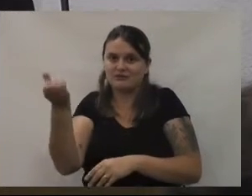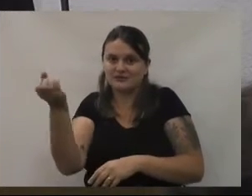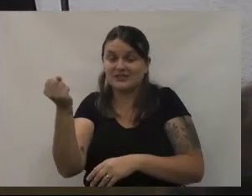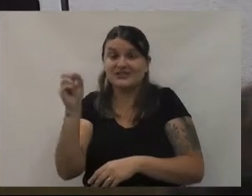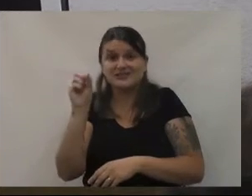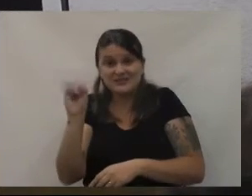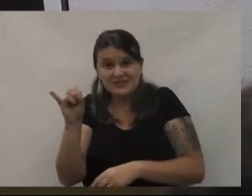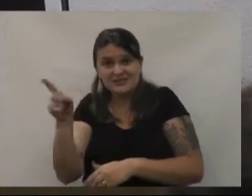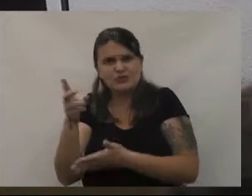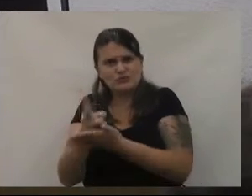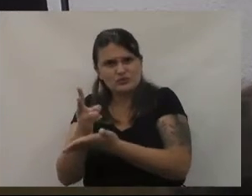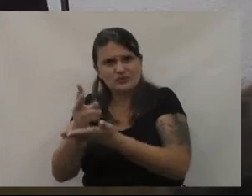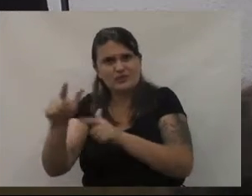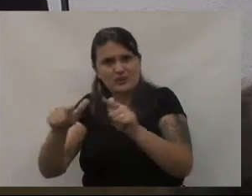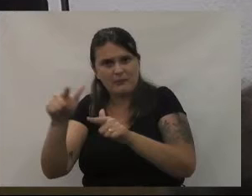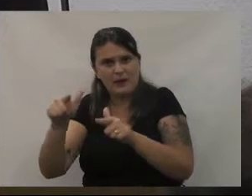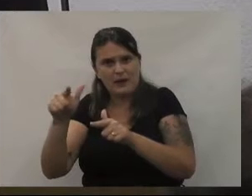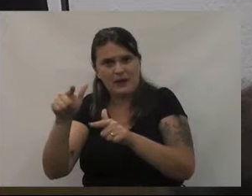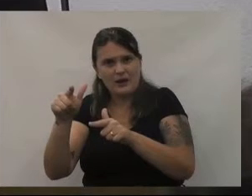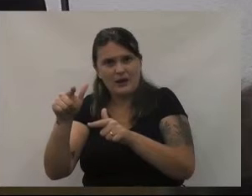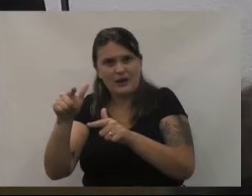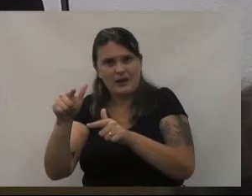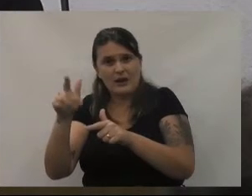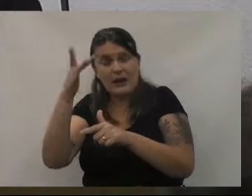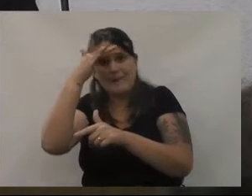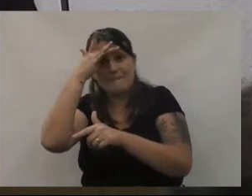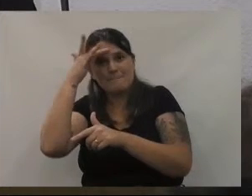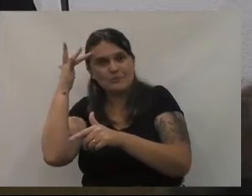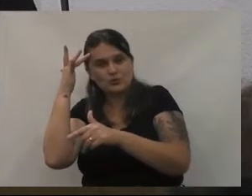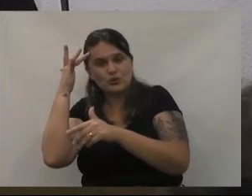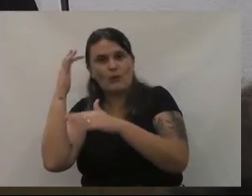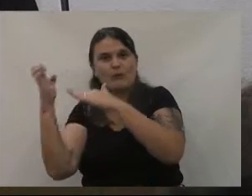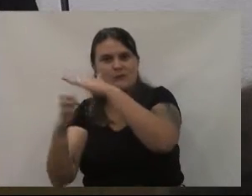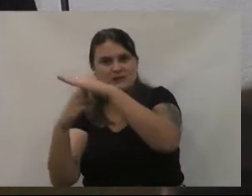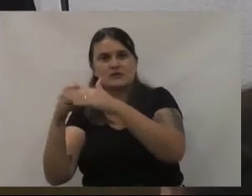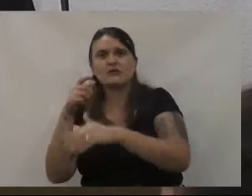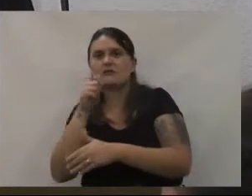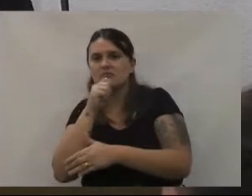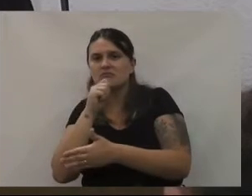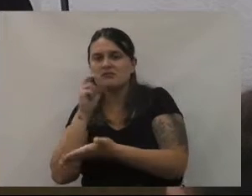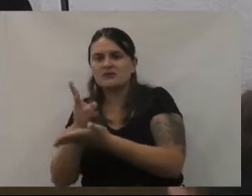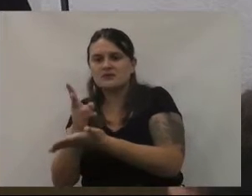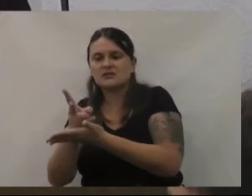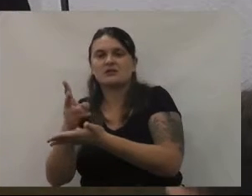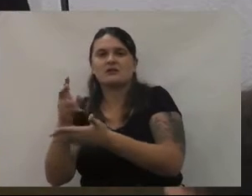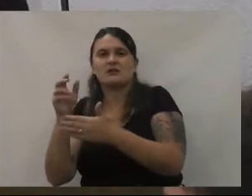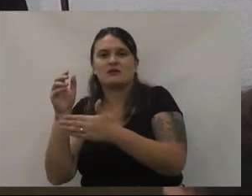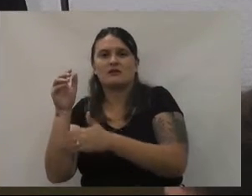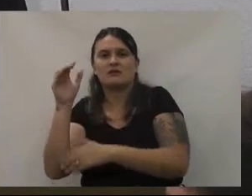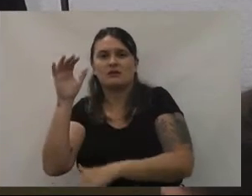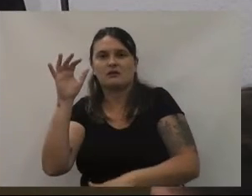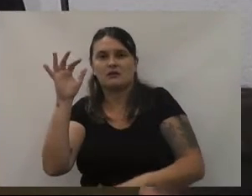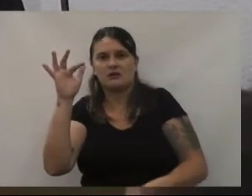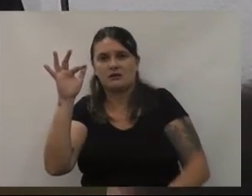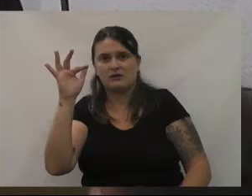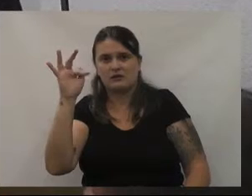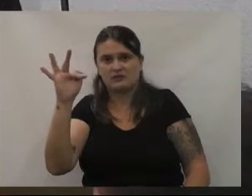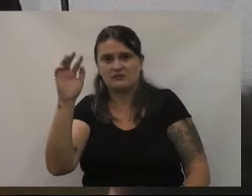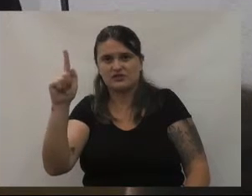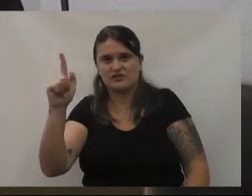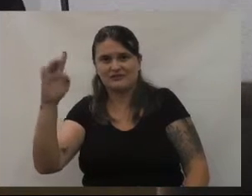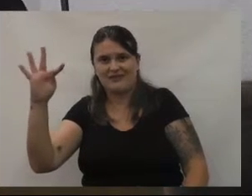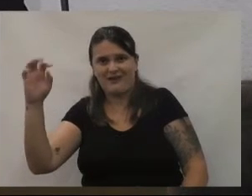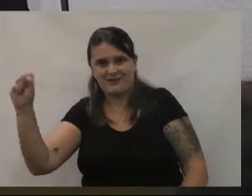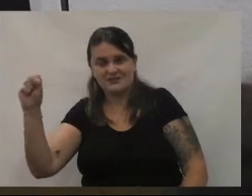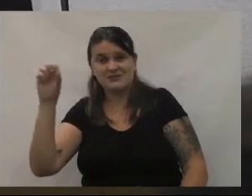Se ele continua trabalhando, o empregador continua depositando o fundo de garantia dele, e se ele for demitido, o empregador